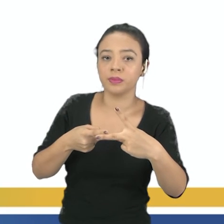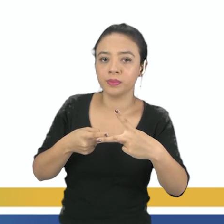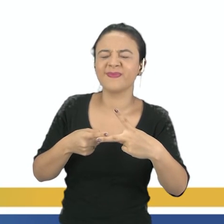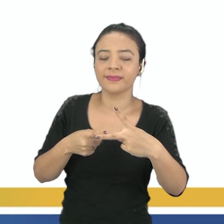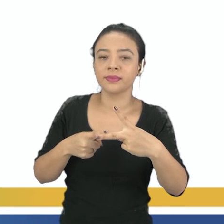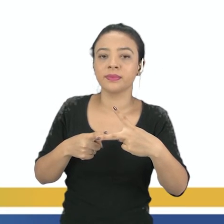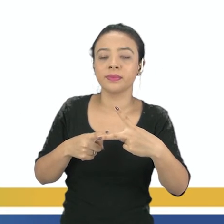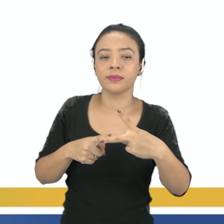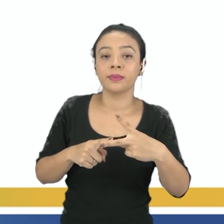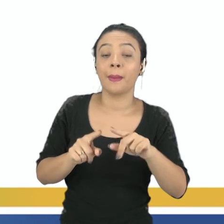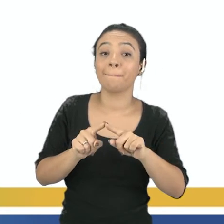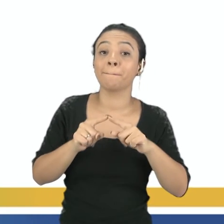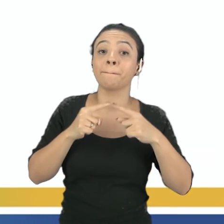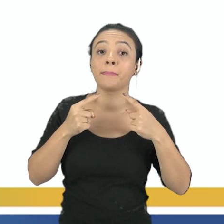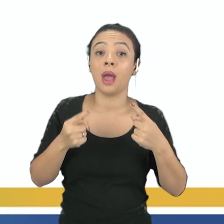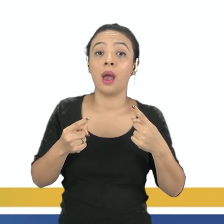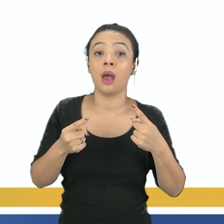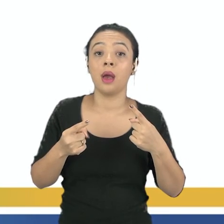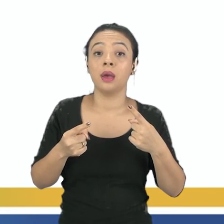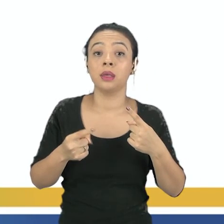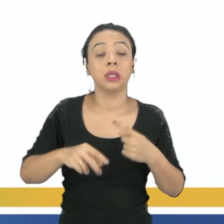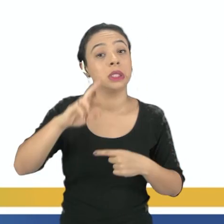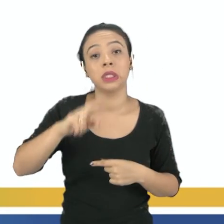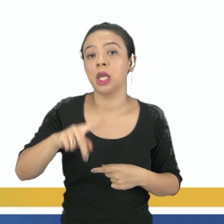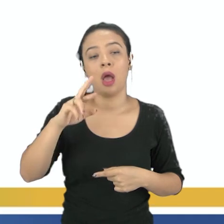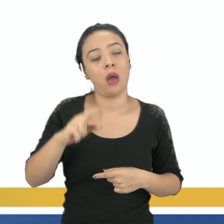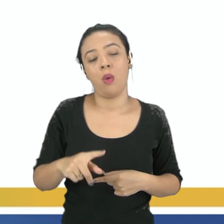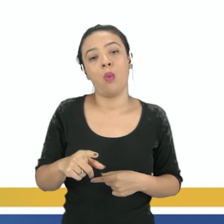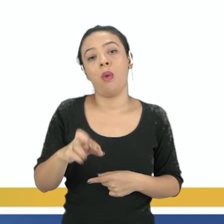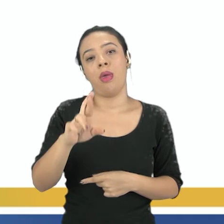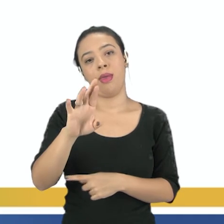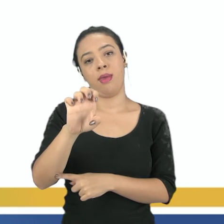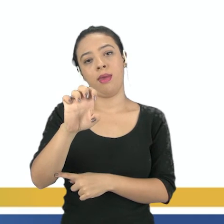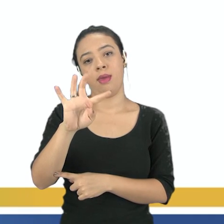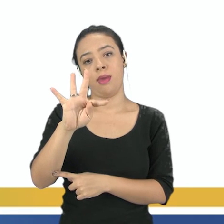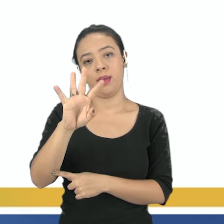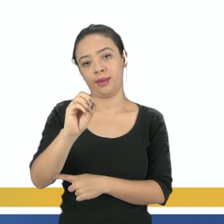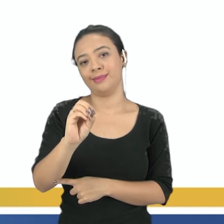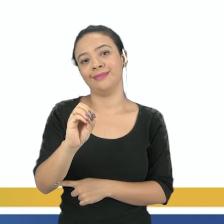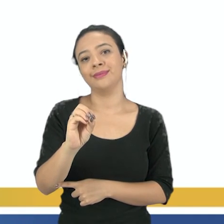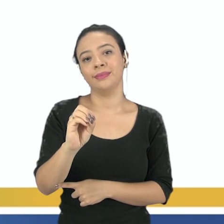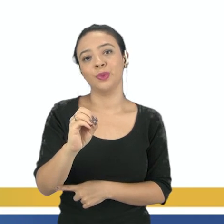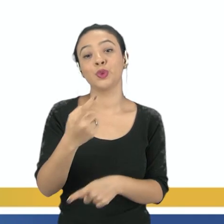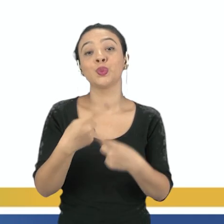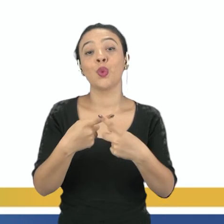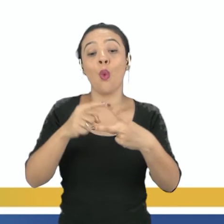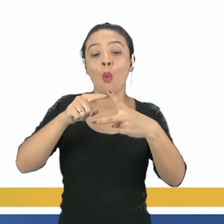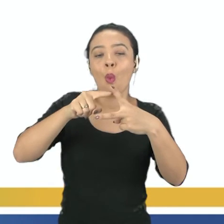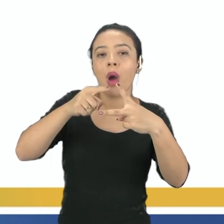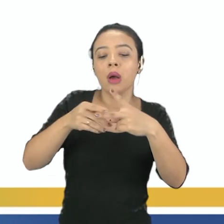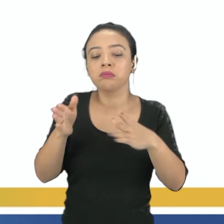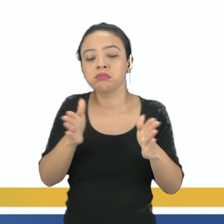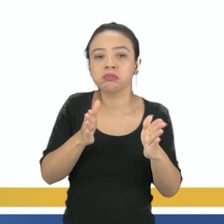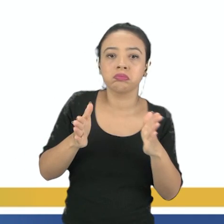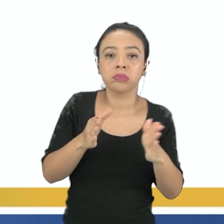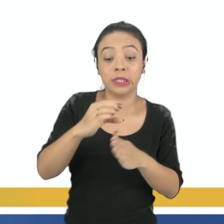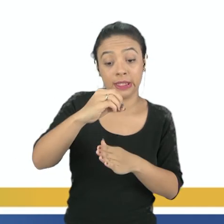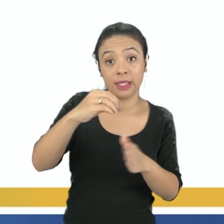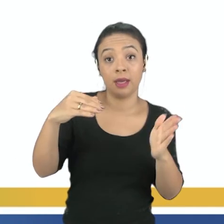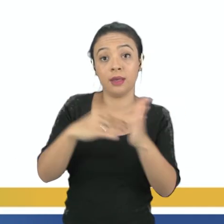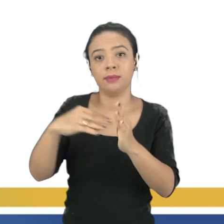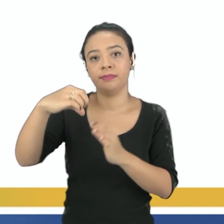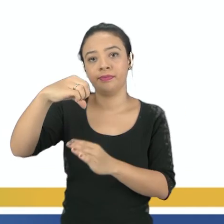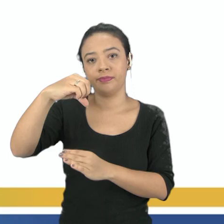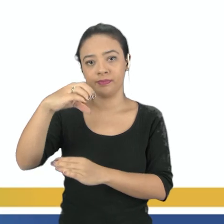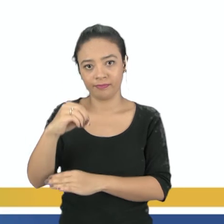angulação né mas que não chega a ser um ângulo reto né é um ângulo que está entre 0 e 90